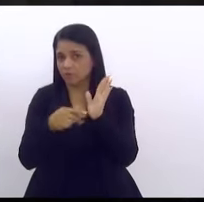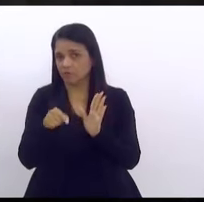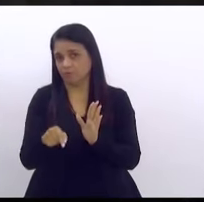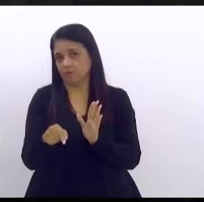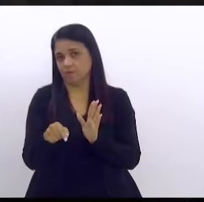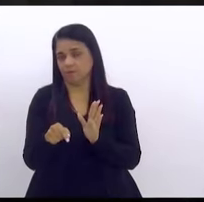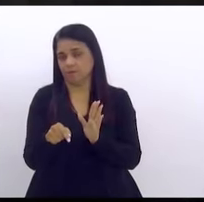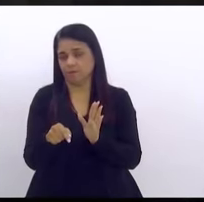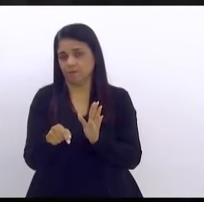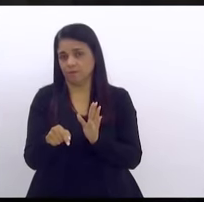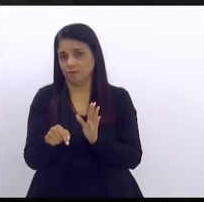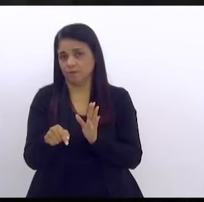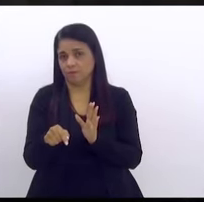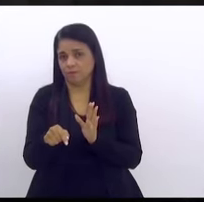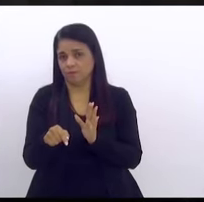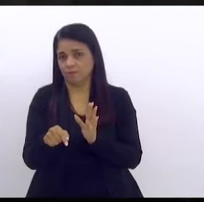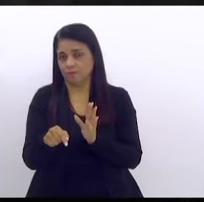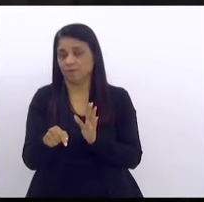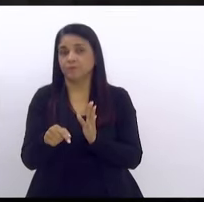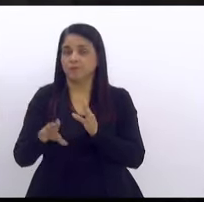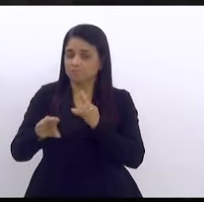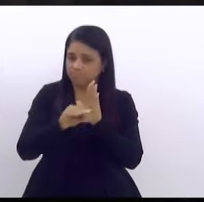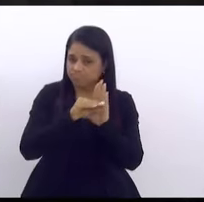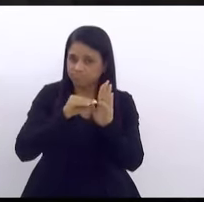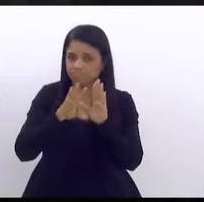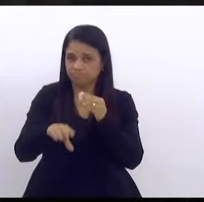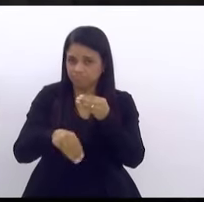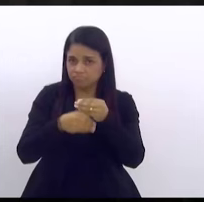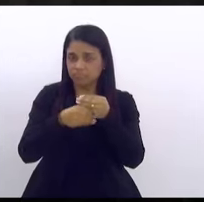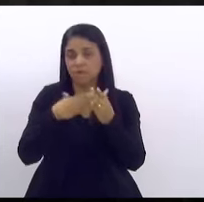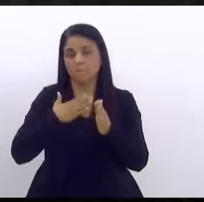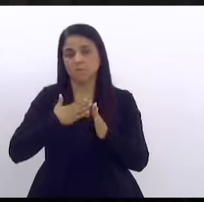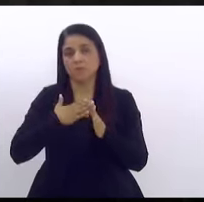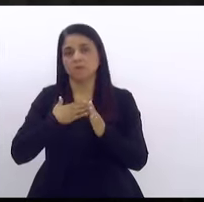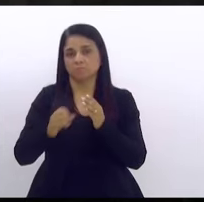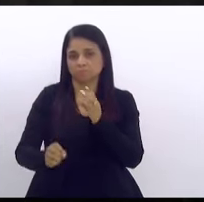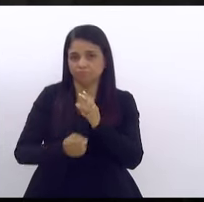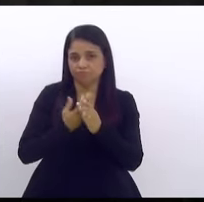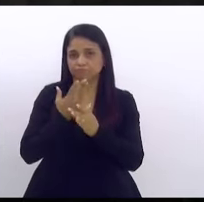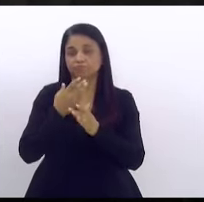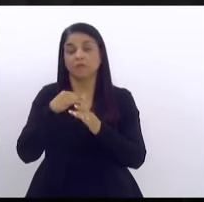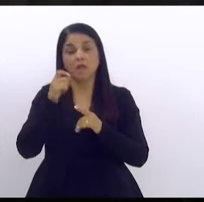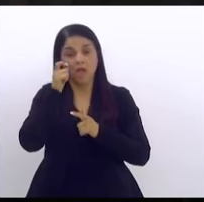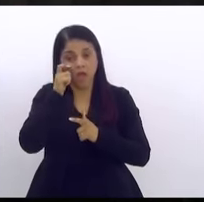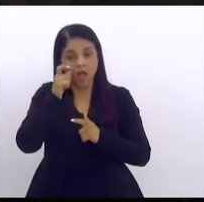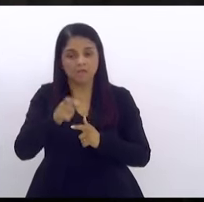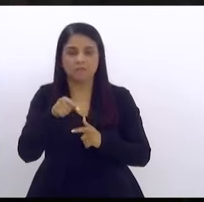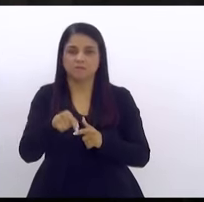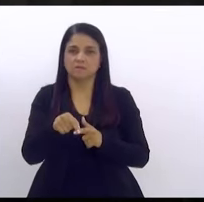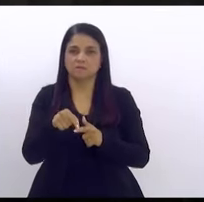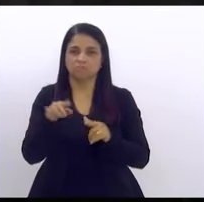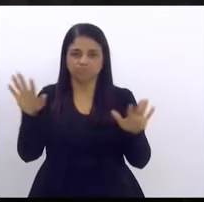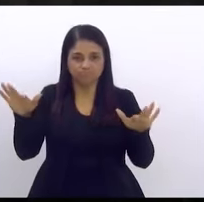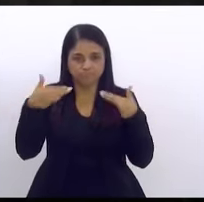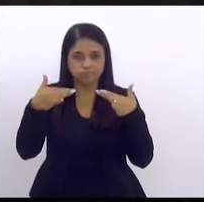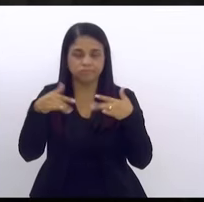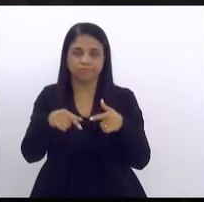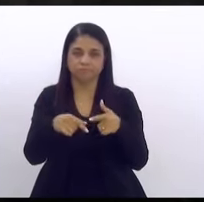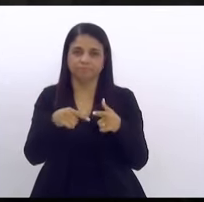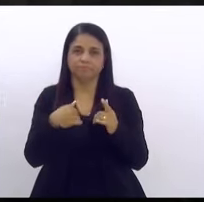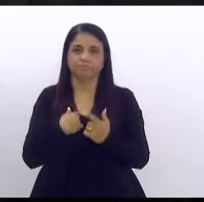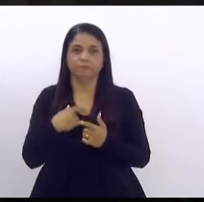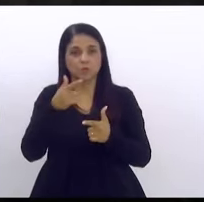dele e ainda acatou uma emenda de minha autoria chamando a atenção para esse drama. E o